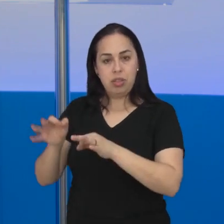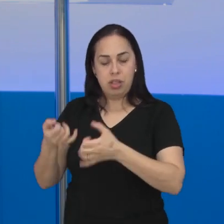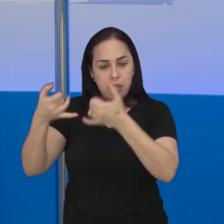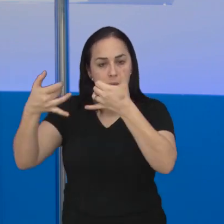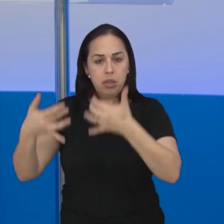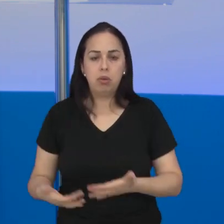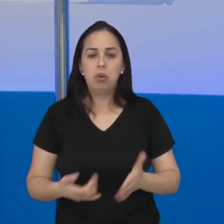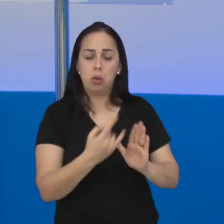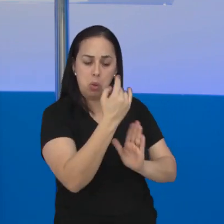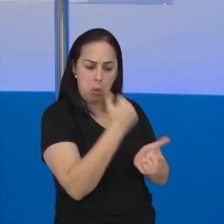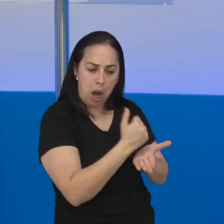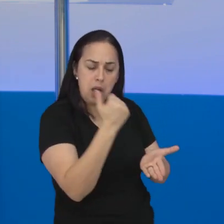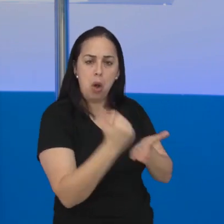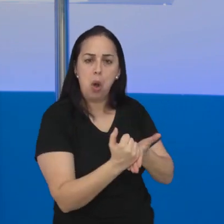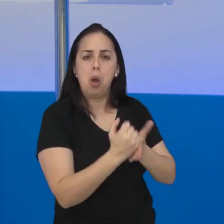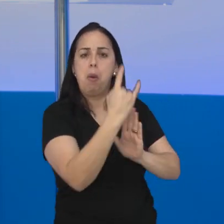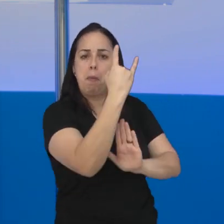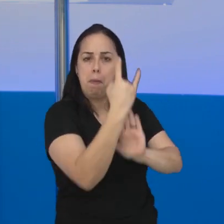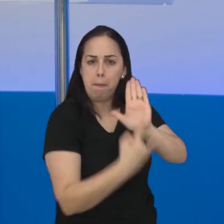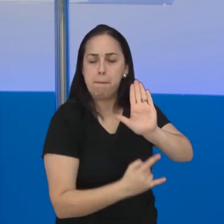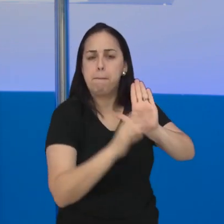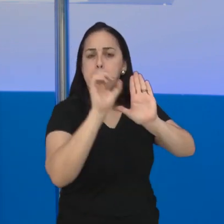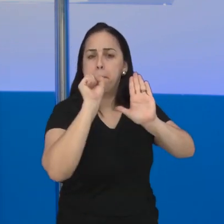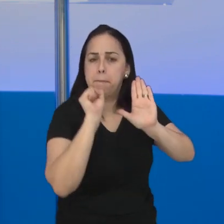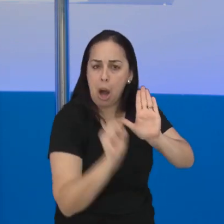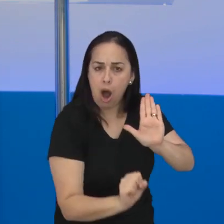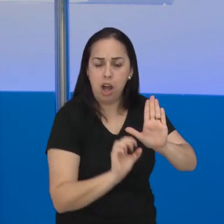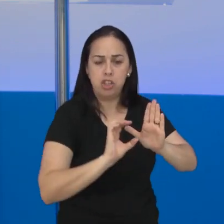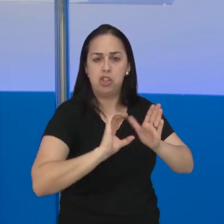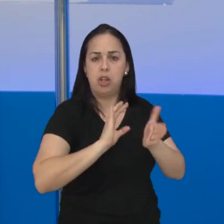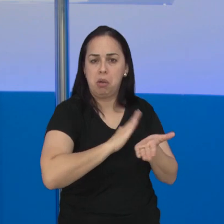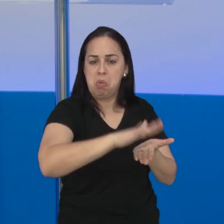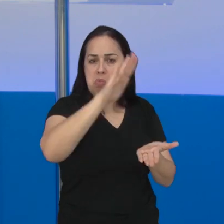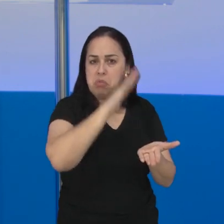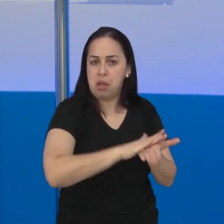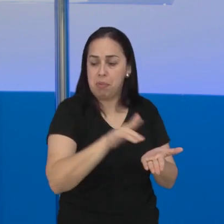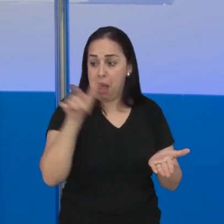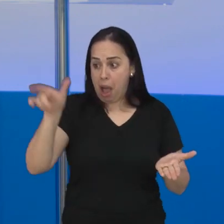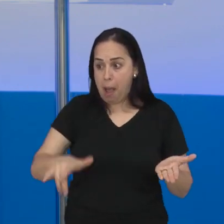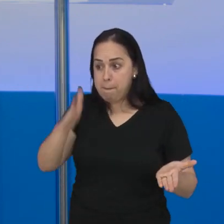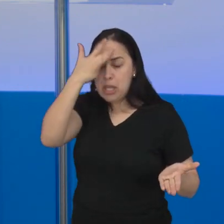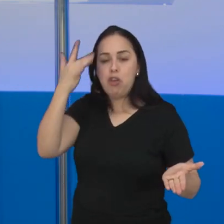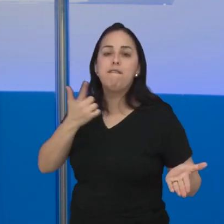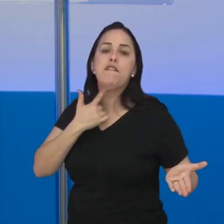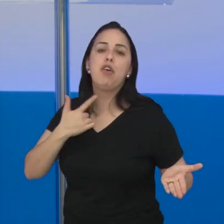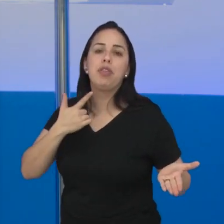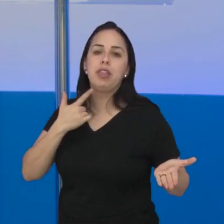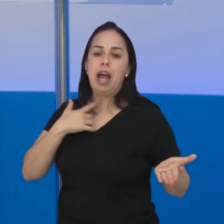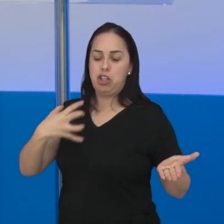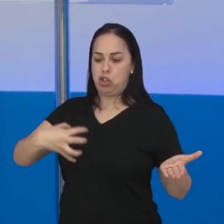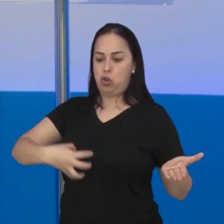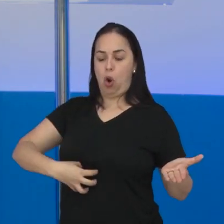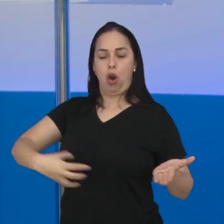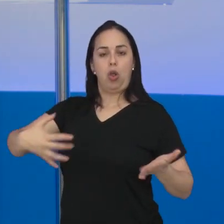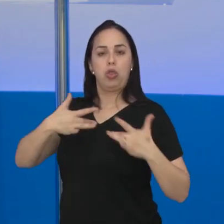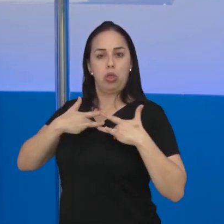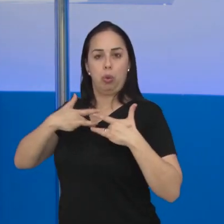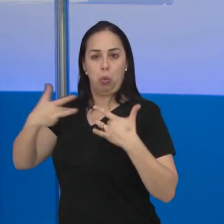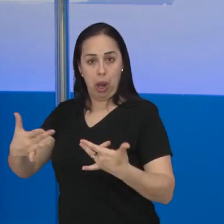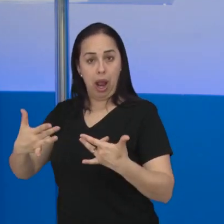Justiça autorizou os cartórios a emitirem um documento eletrônico para oficializar a vontade de uma pessoa ser um doador de órgão.